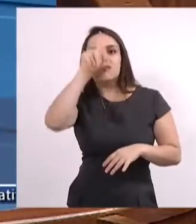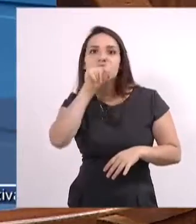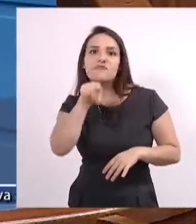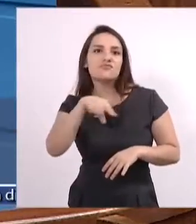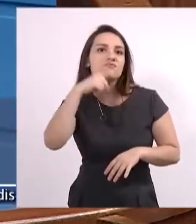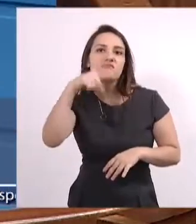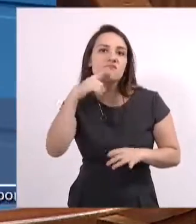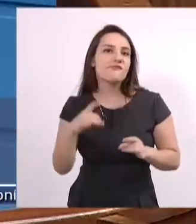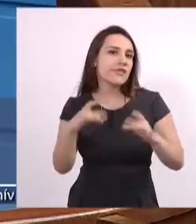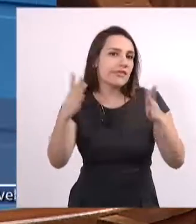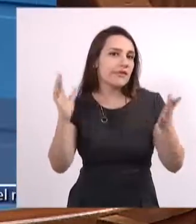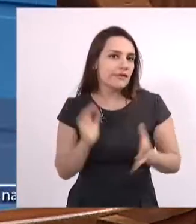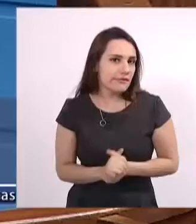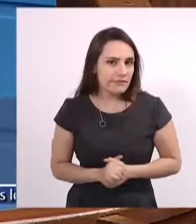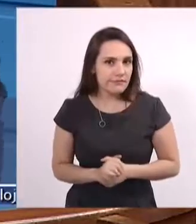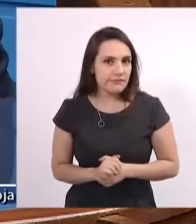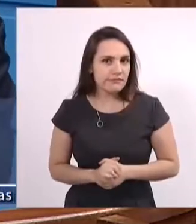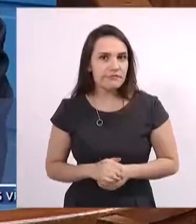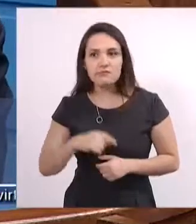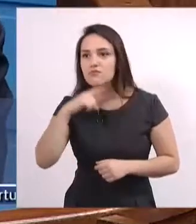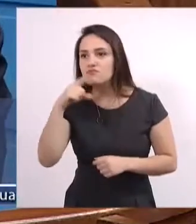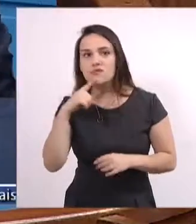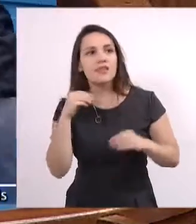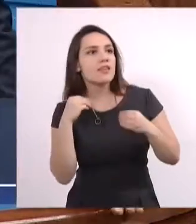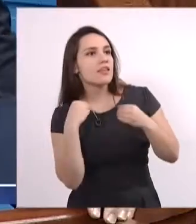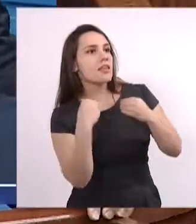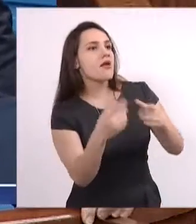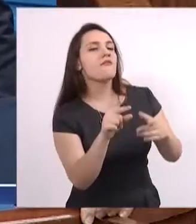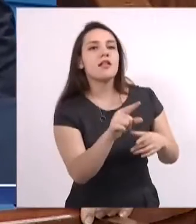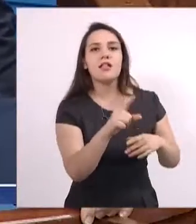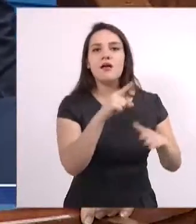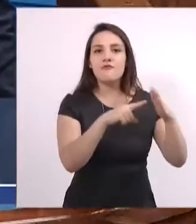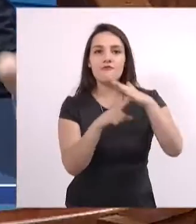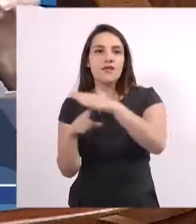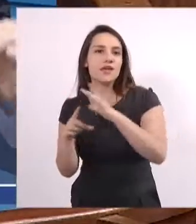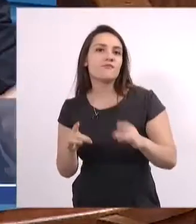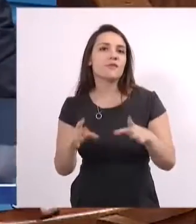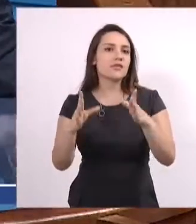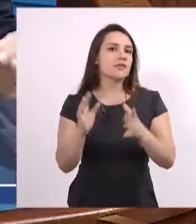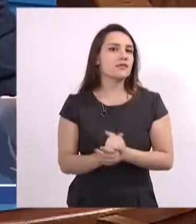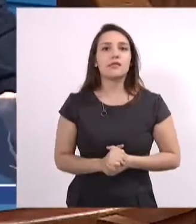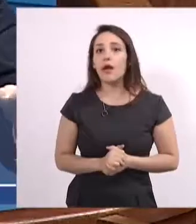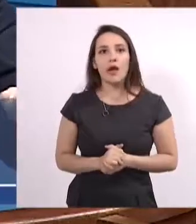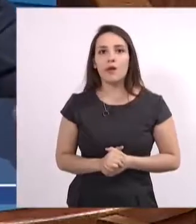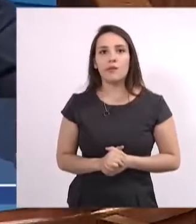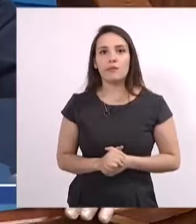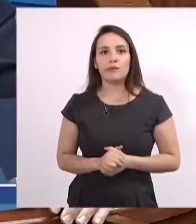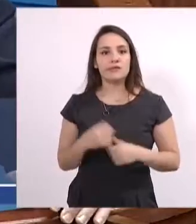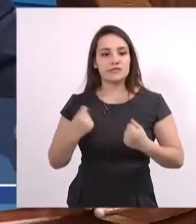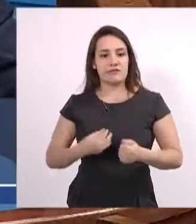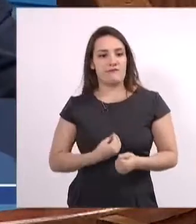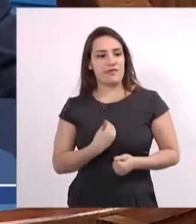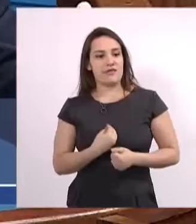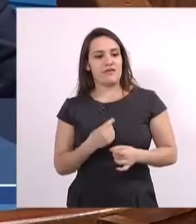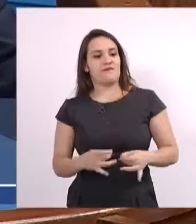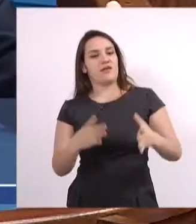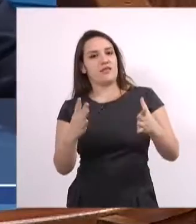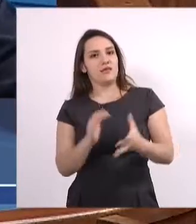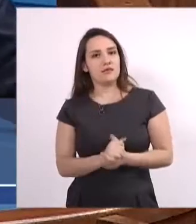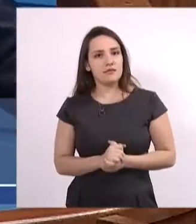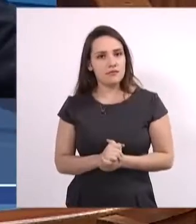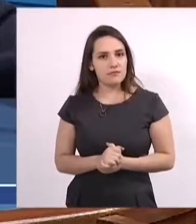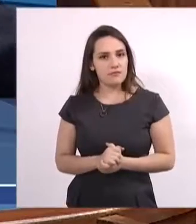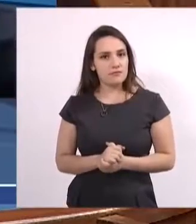vender. Você não pode levar numa feira para vender. Para vender na feira, você tem que vender ele vivo, porque você não